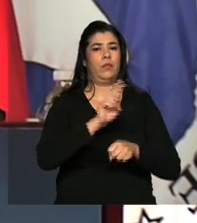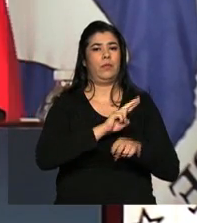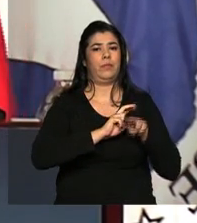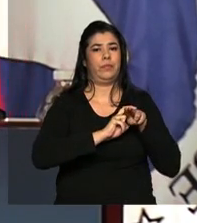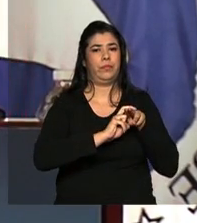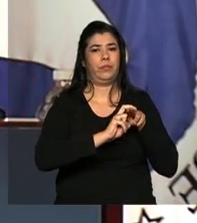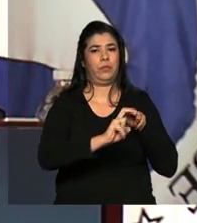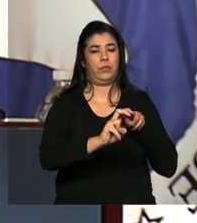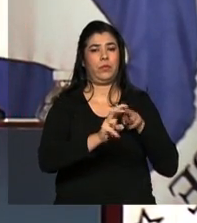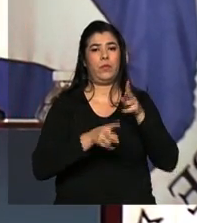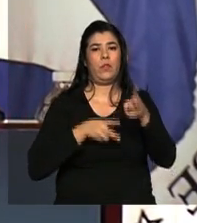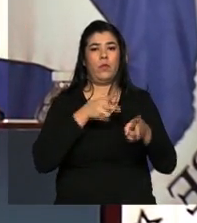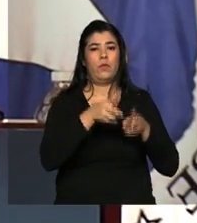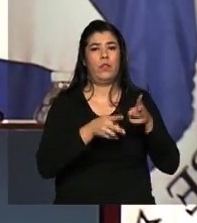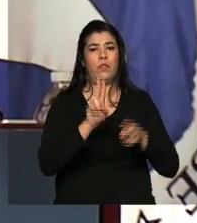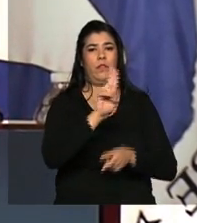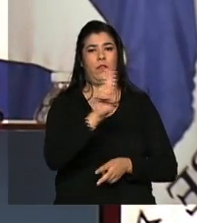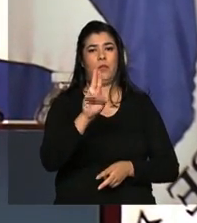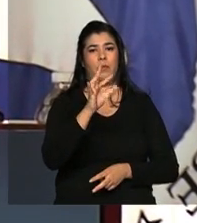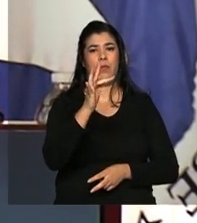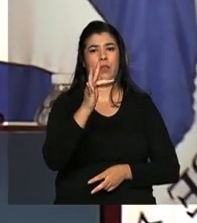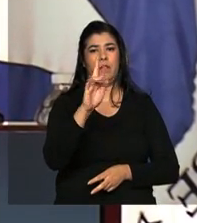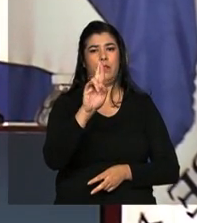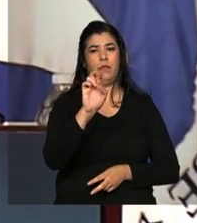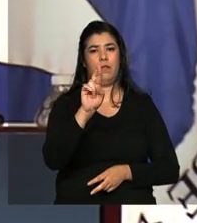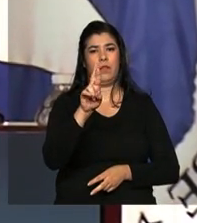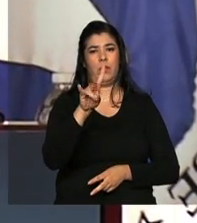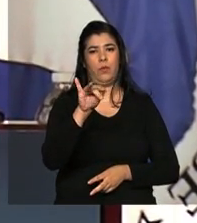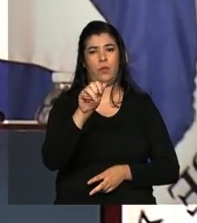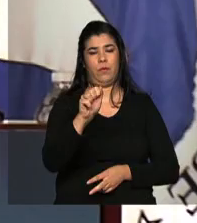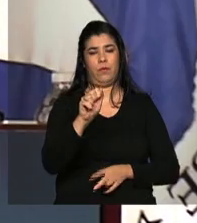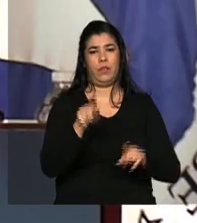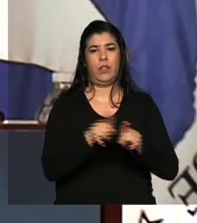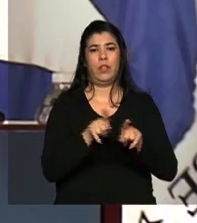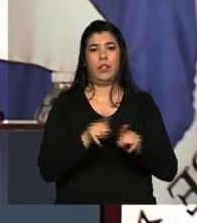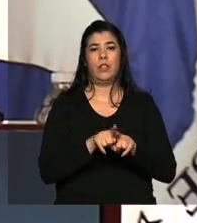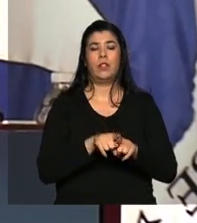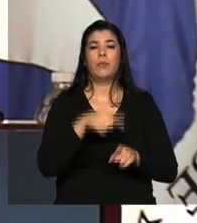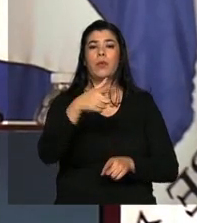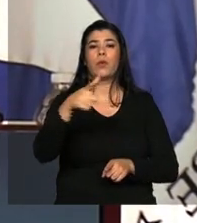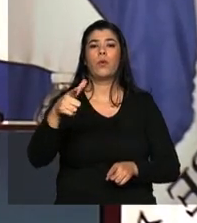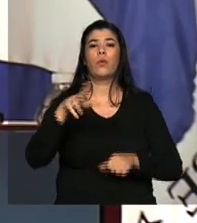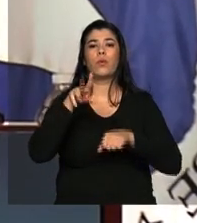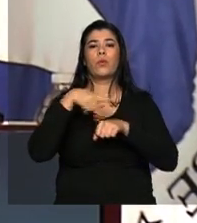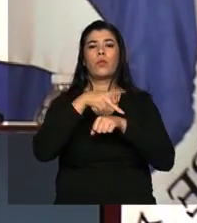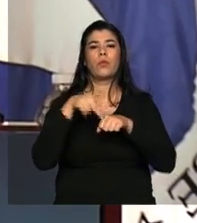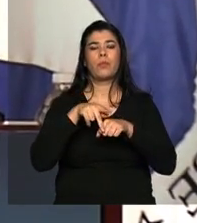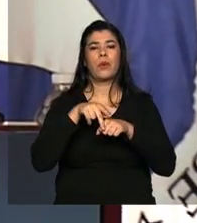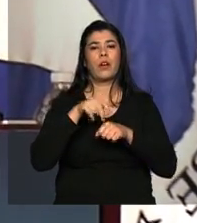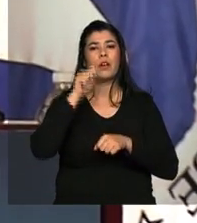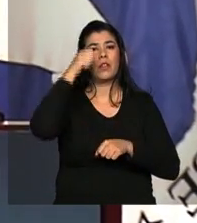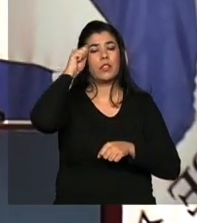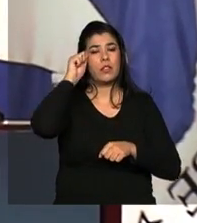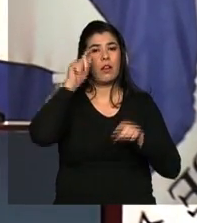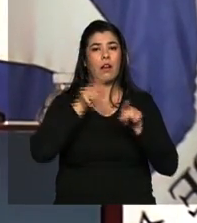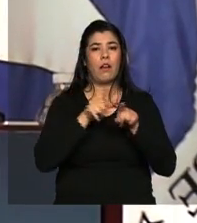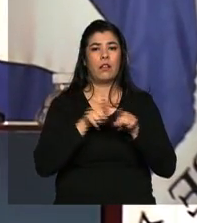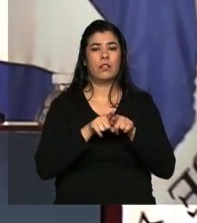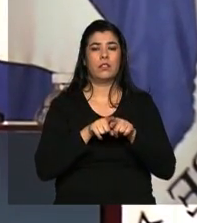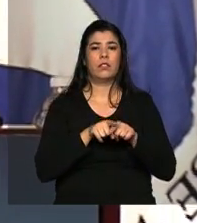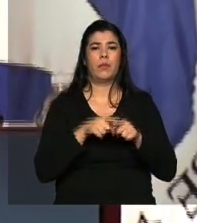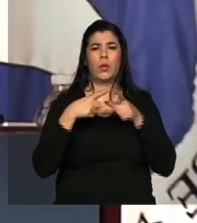Também continuamos recebendo investimentos de outros parceiros da Ásia, como é o caso do Japão e de